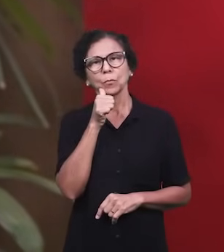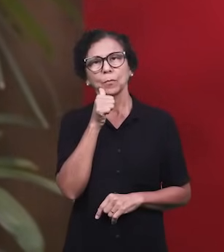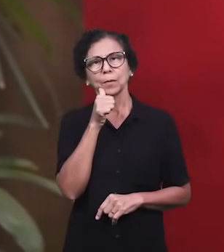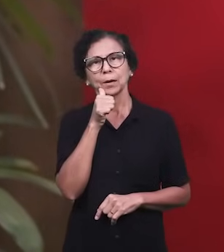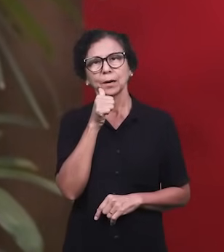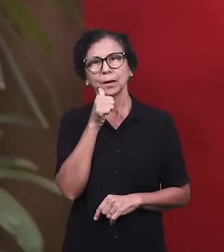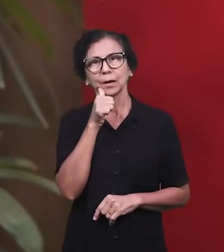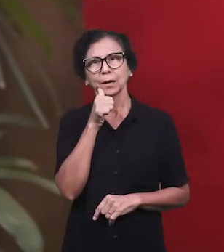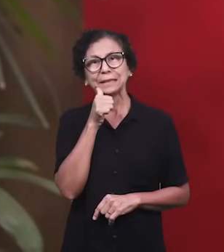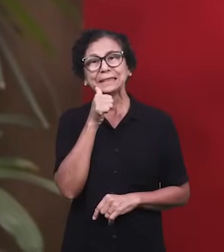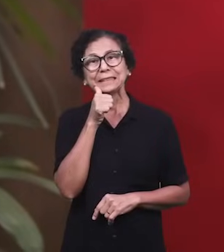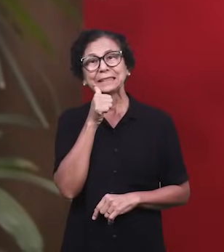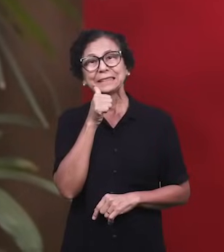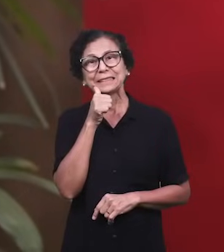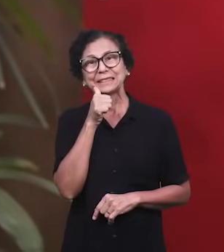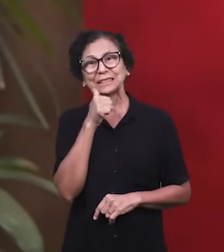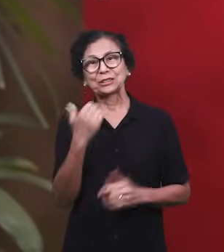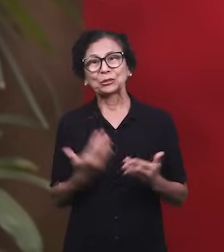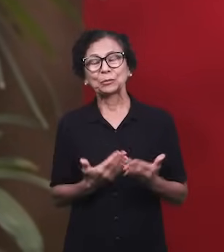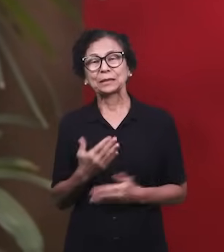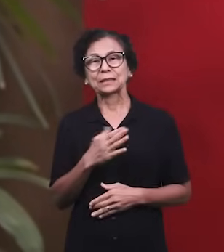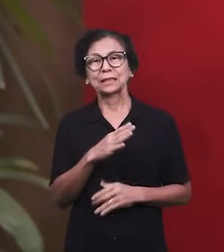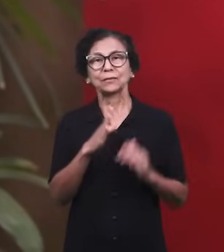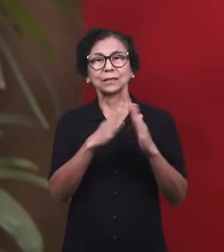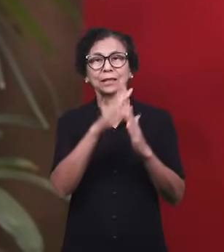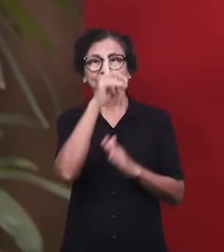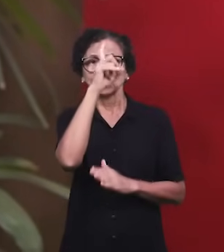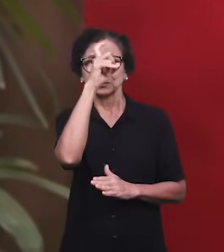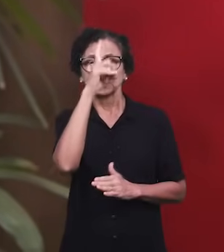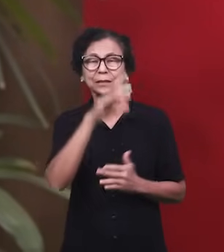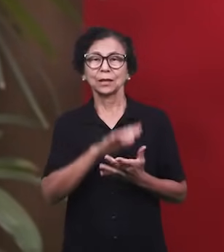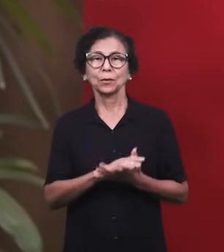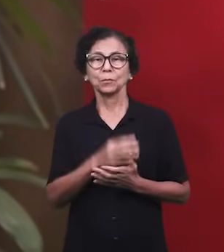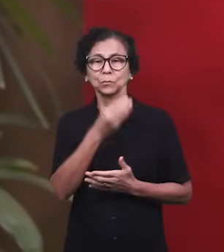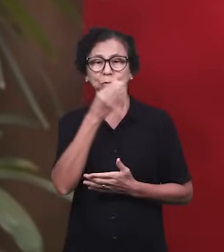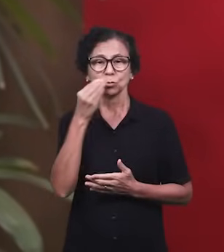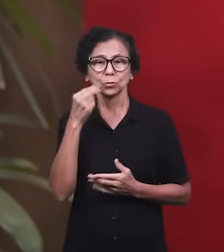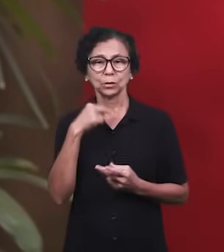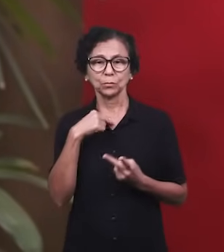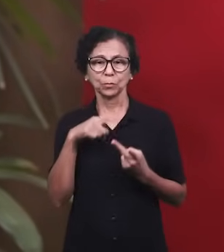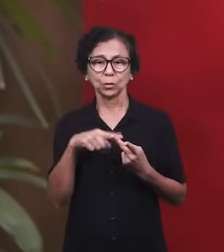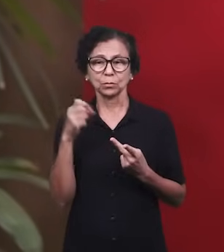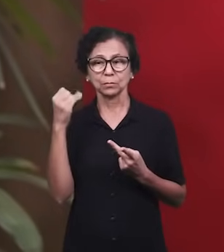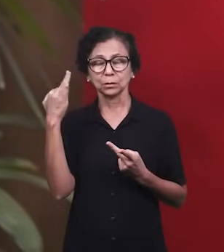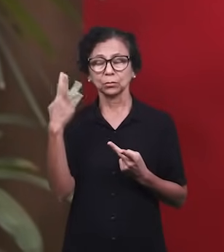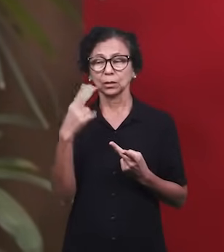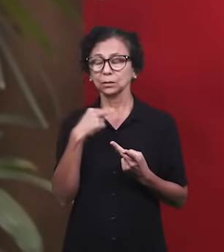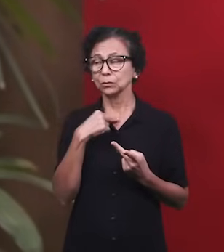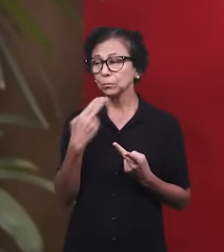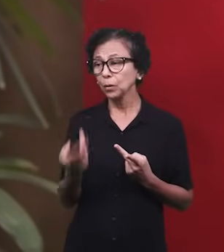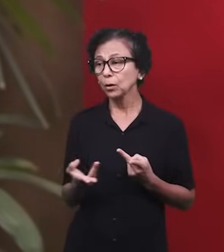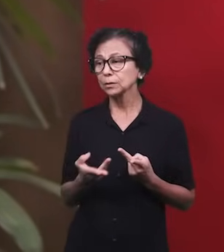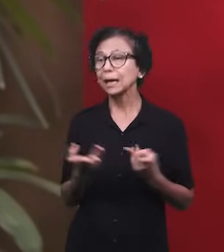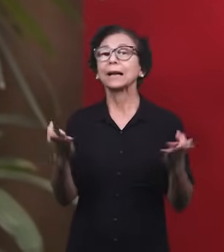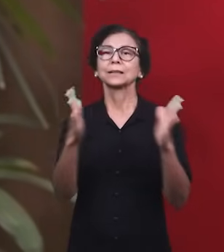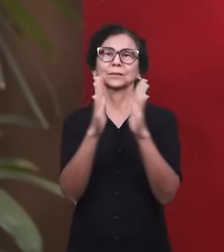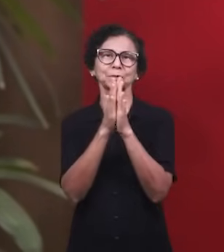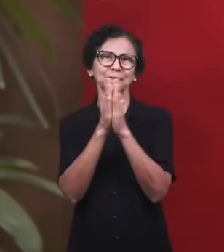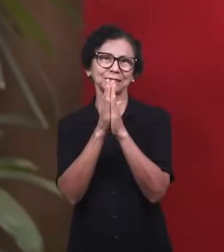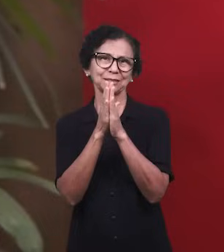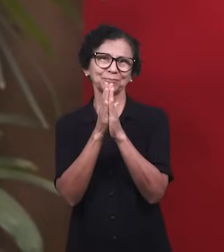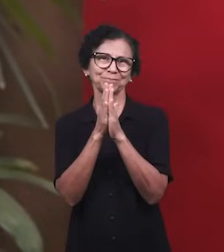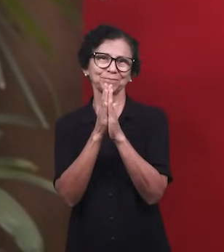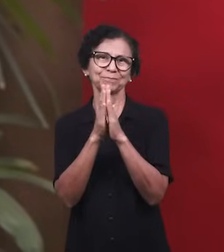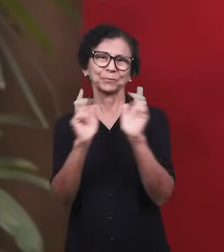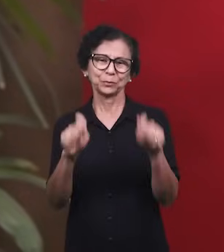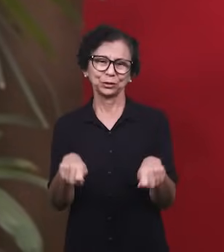podia nem jejuar e nem ir à madrugada. Então, o que ela fazia? Oração. Ela estava falando ainda, né? Mas ela fazia